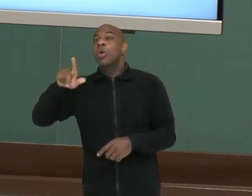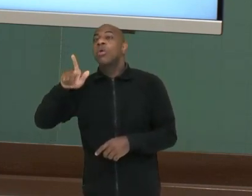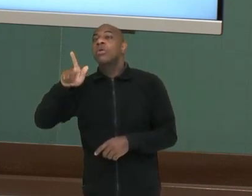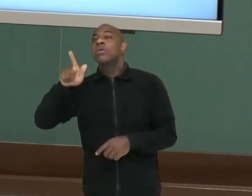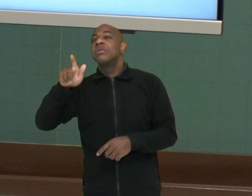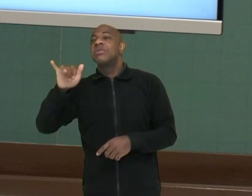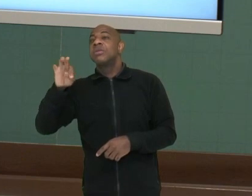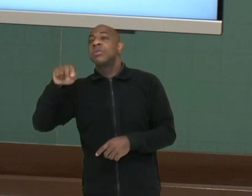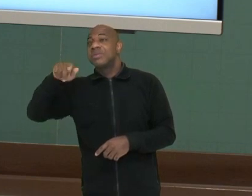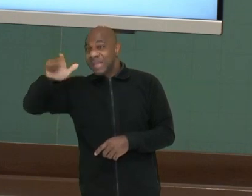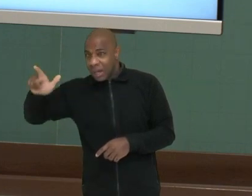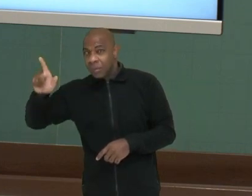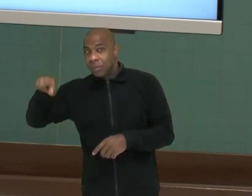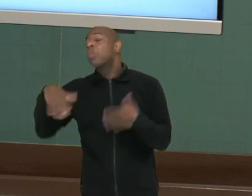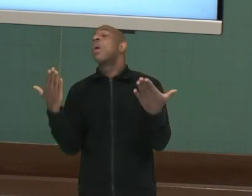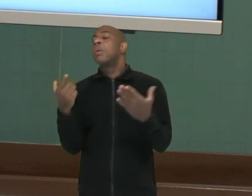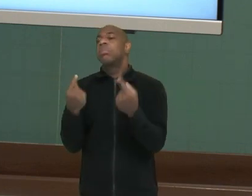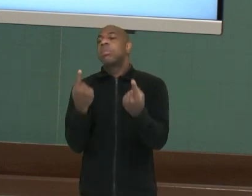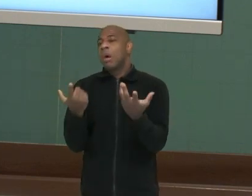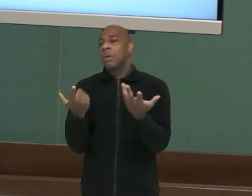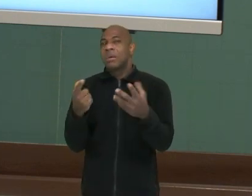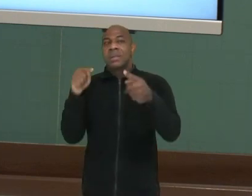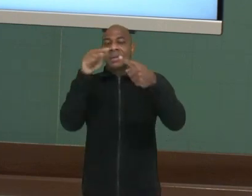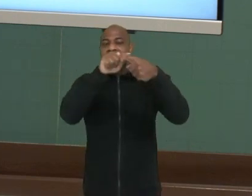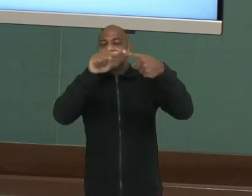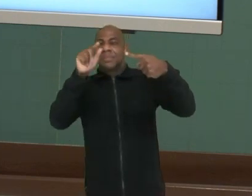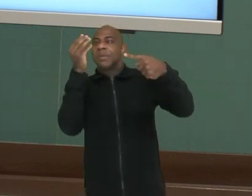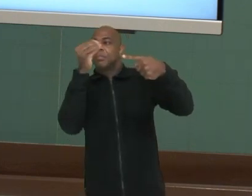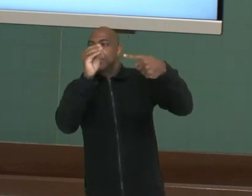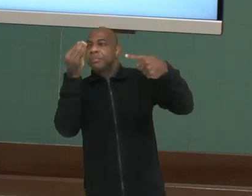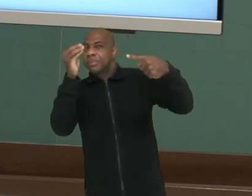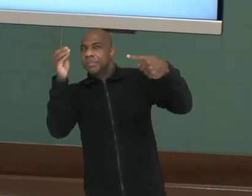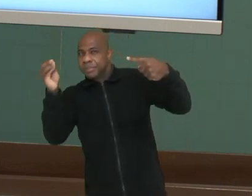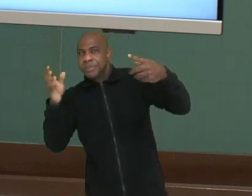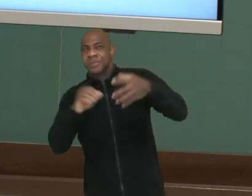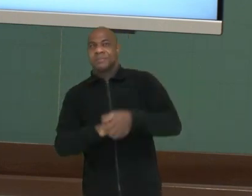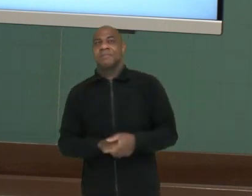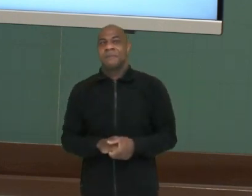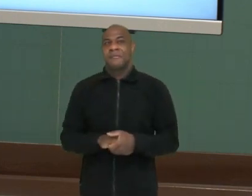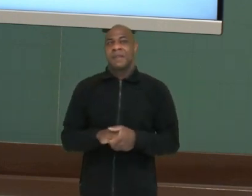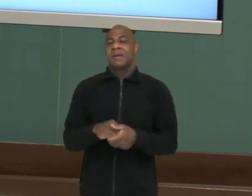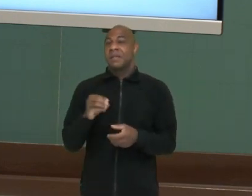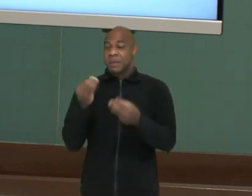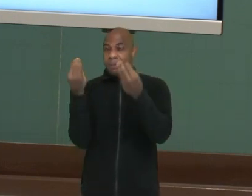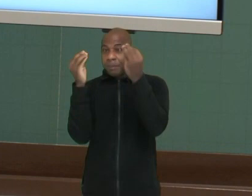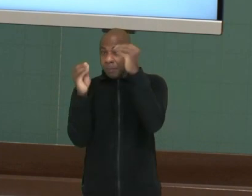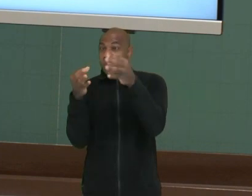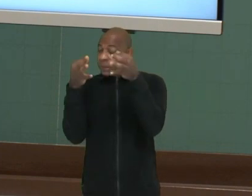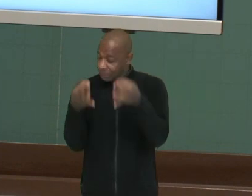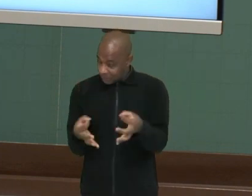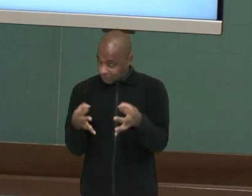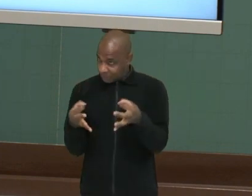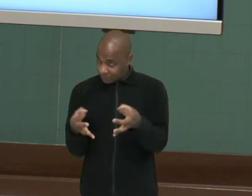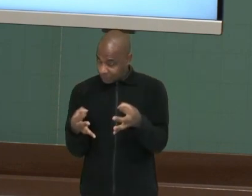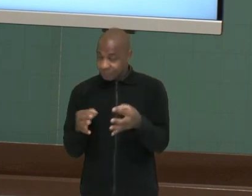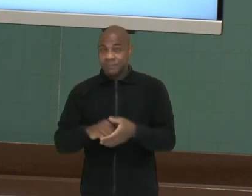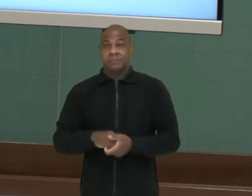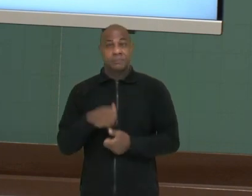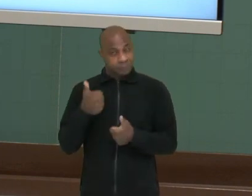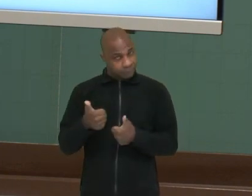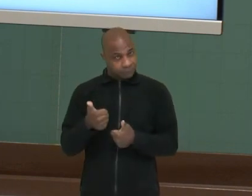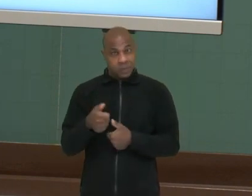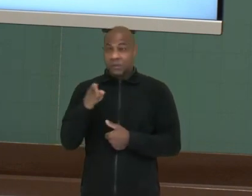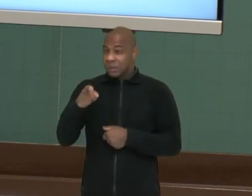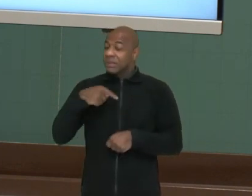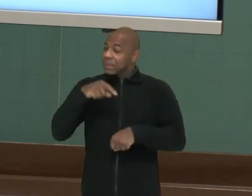preencha. Mola que oscila na horizontal, né, faça o preenchimento corretamente. E a luz azul.